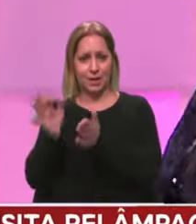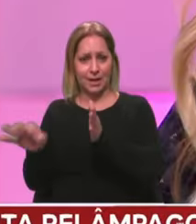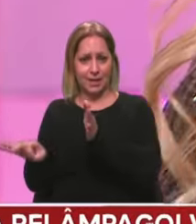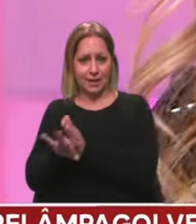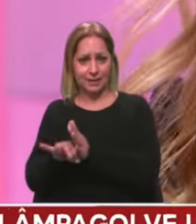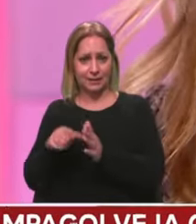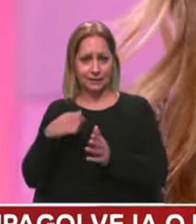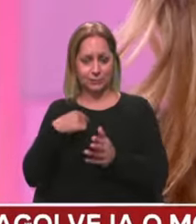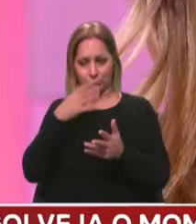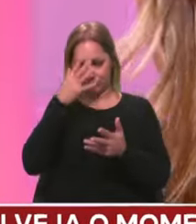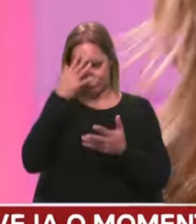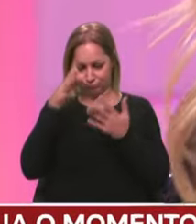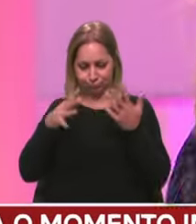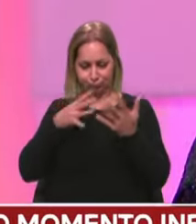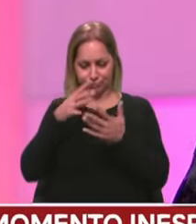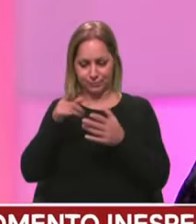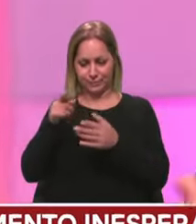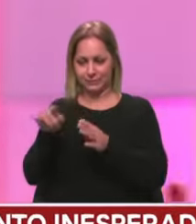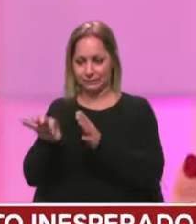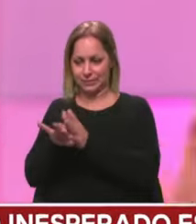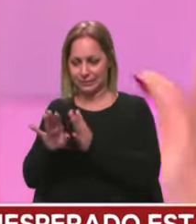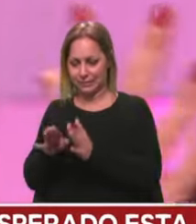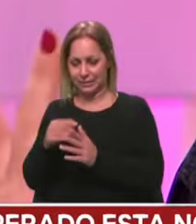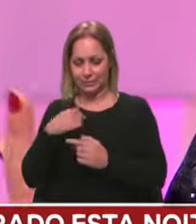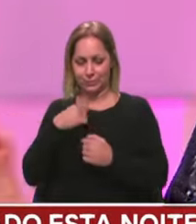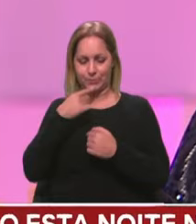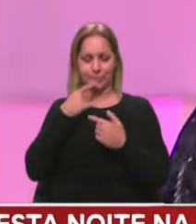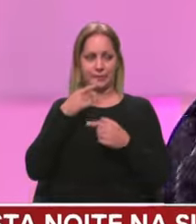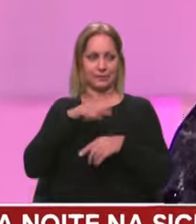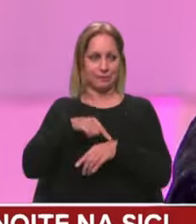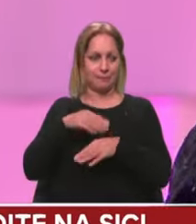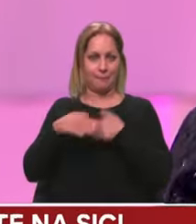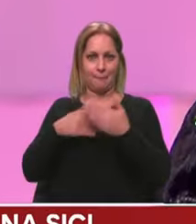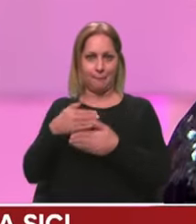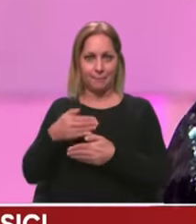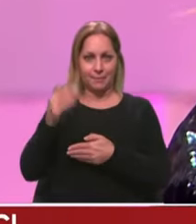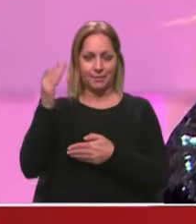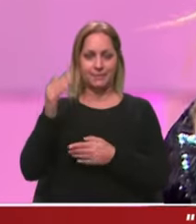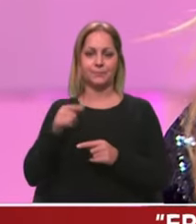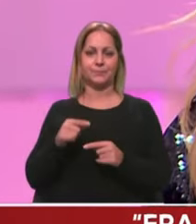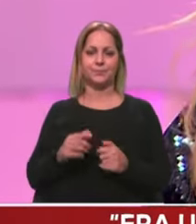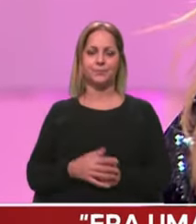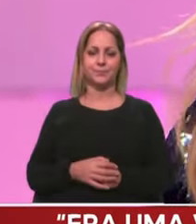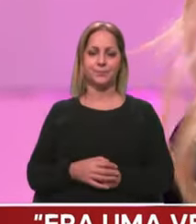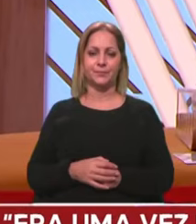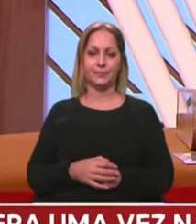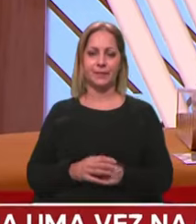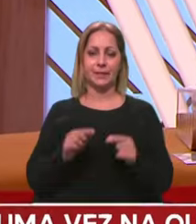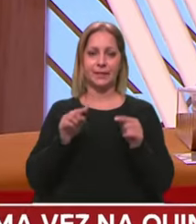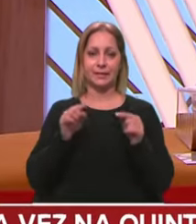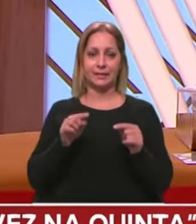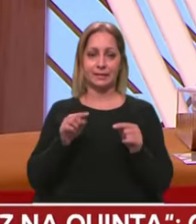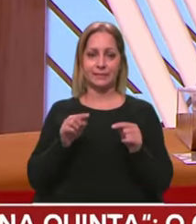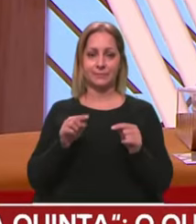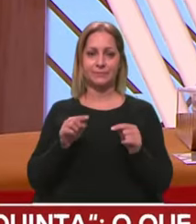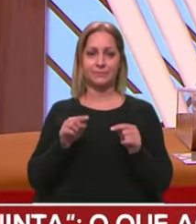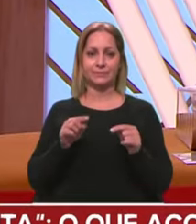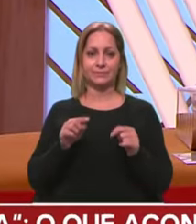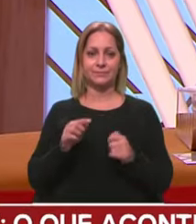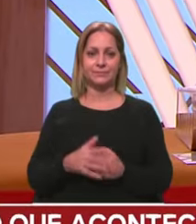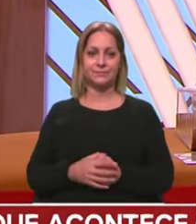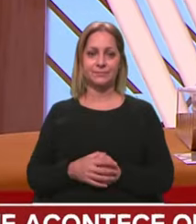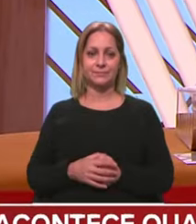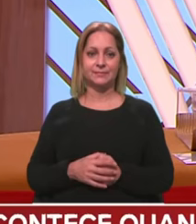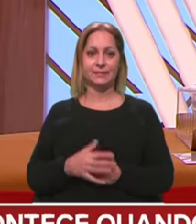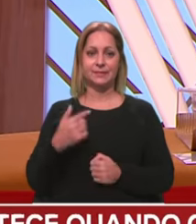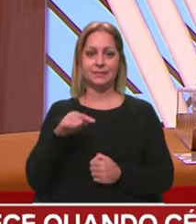confusão já tenho uma filha que já tá a tirar a carta a que eu percebi meu Deus o tempo passa a correr completamente Olha tu aqui está aqui está olha Eh